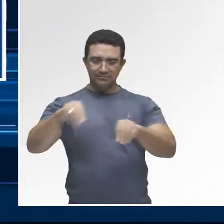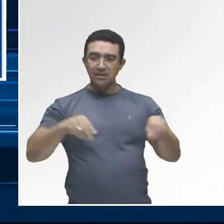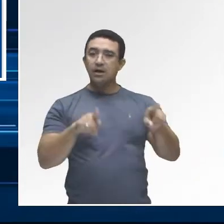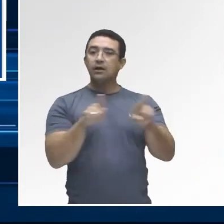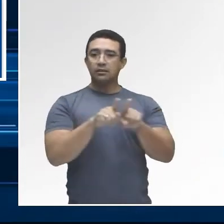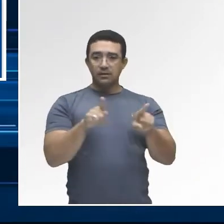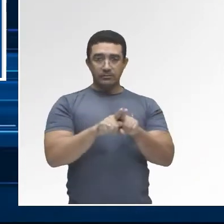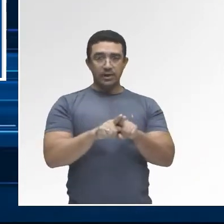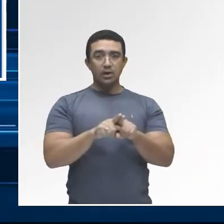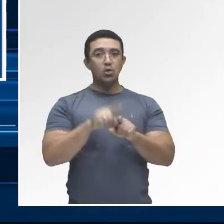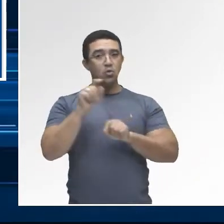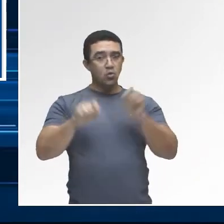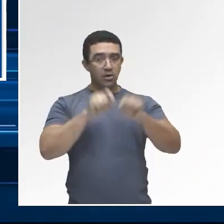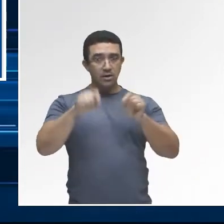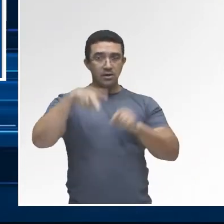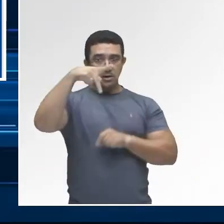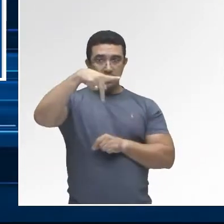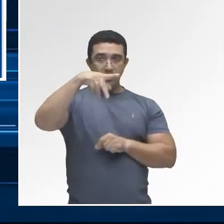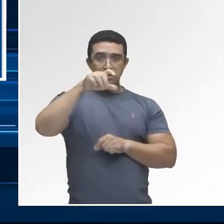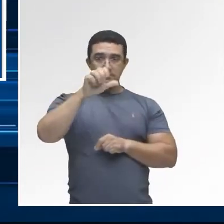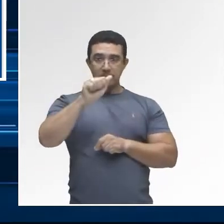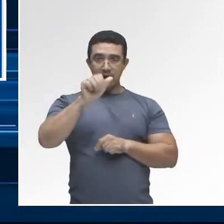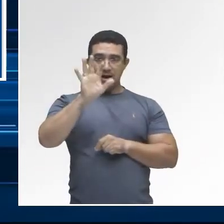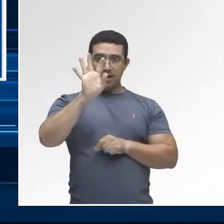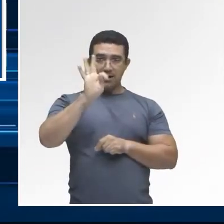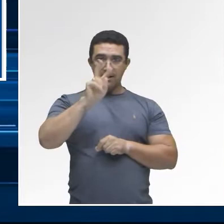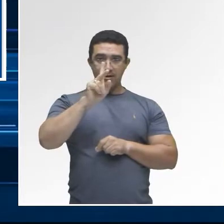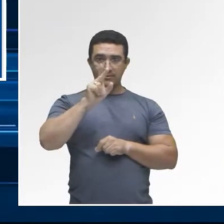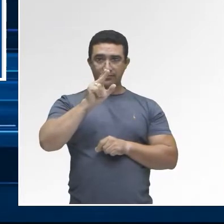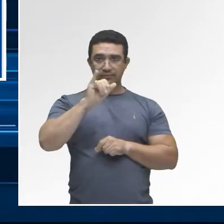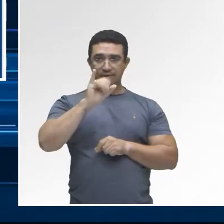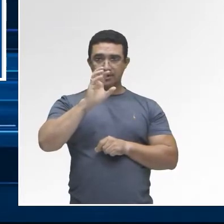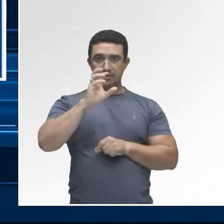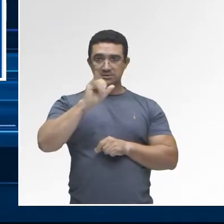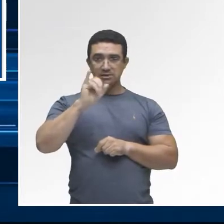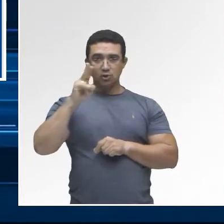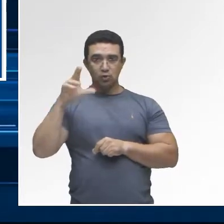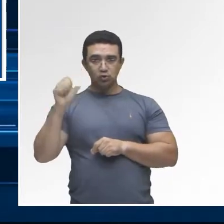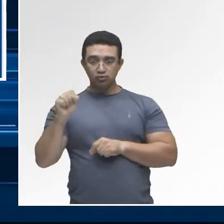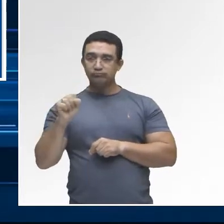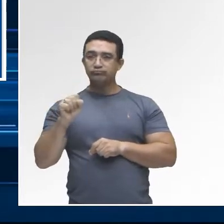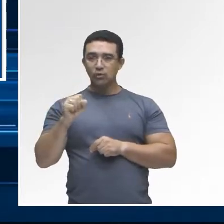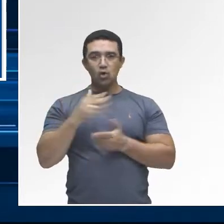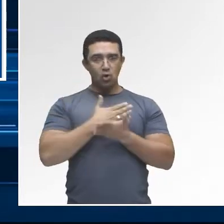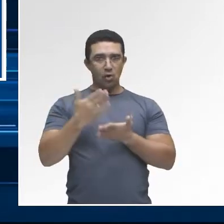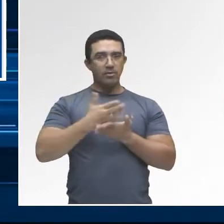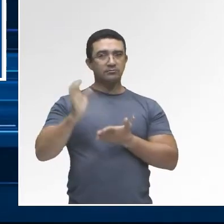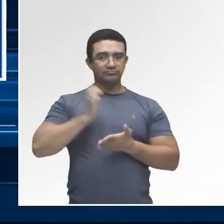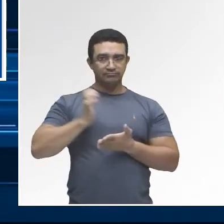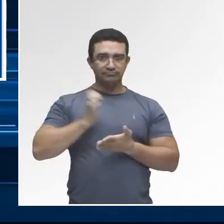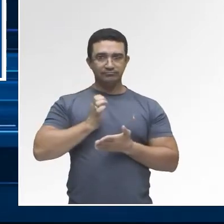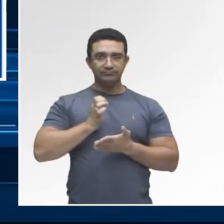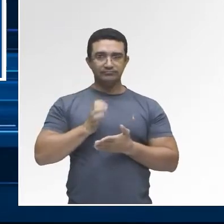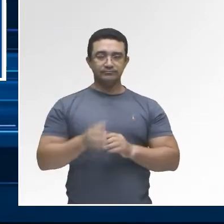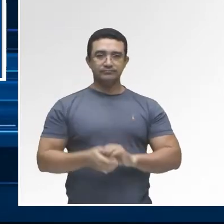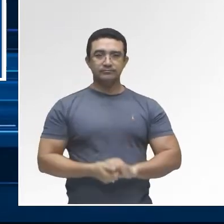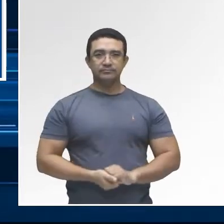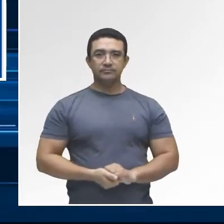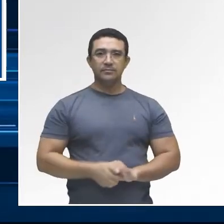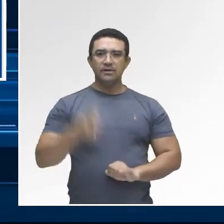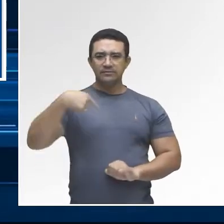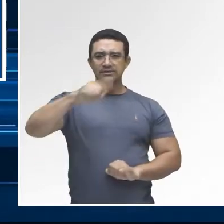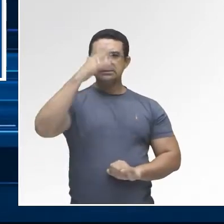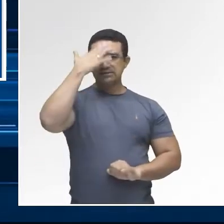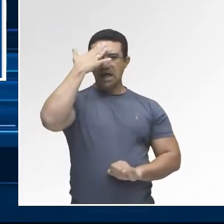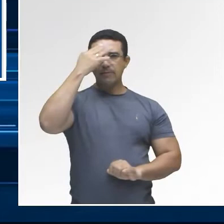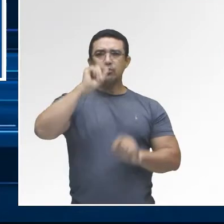dos patrícios e a formação de latifúndios. Gente, palavra que é muito comum nos dias atuais. Acredito que você saiba o significado,